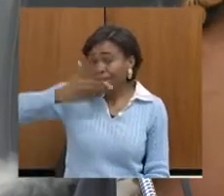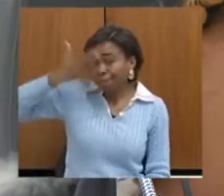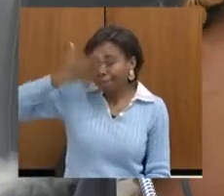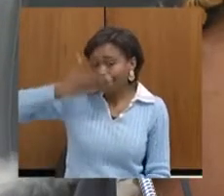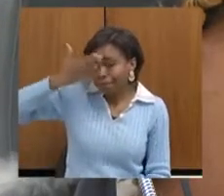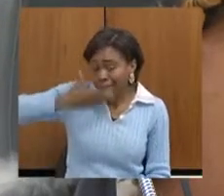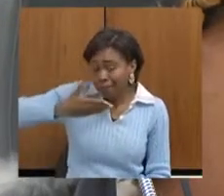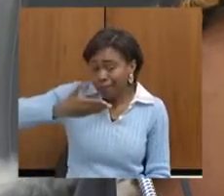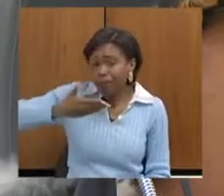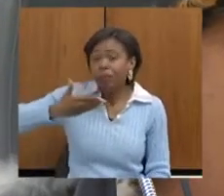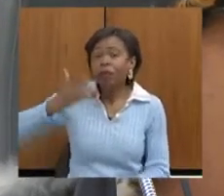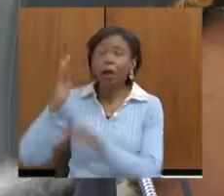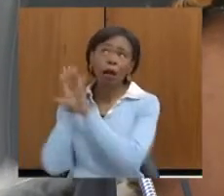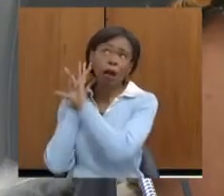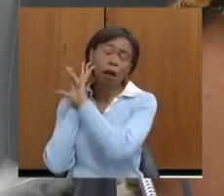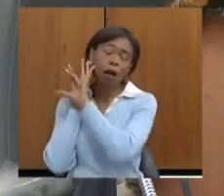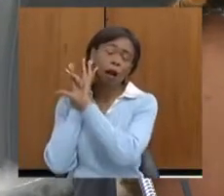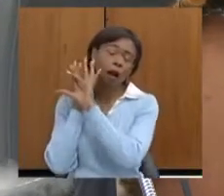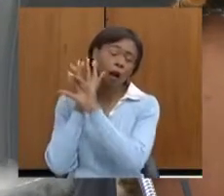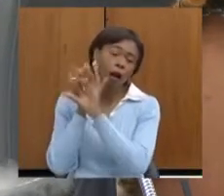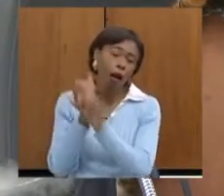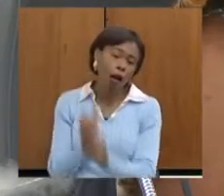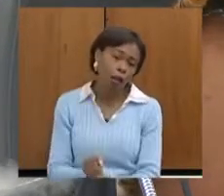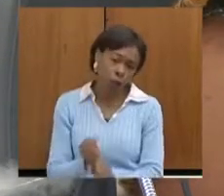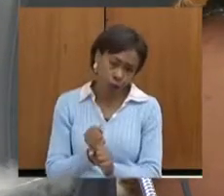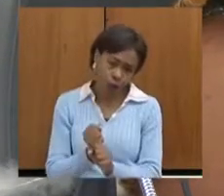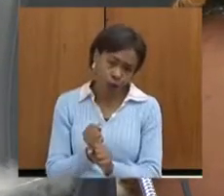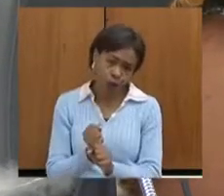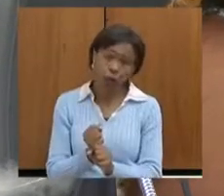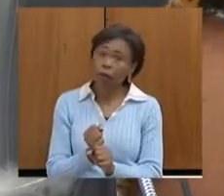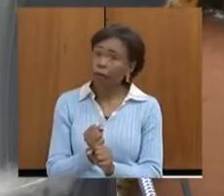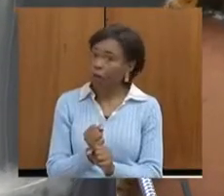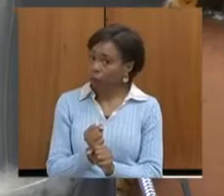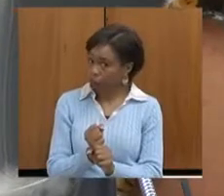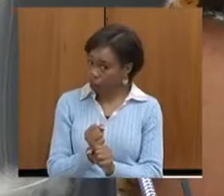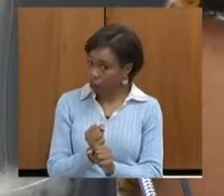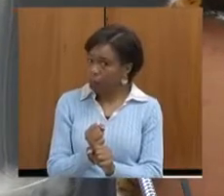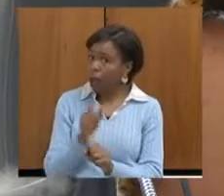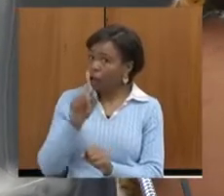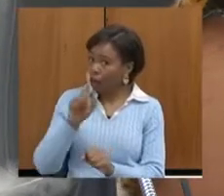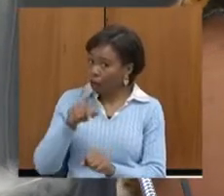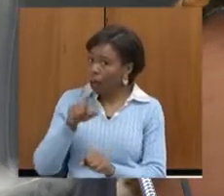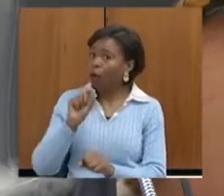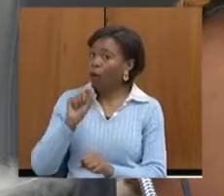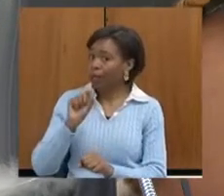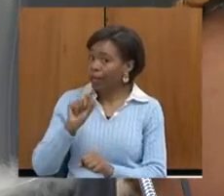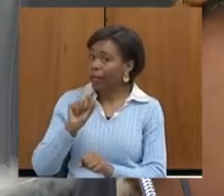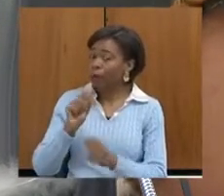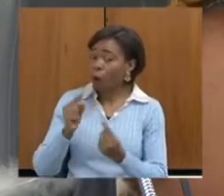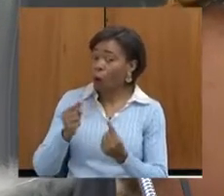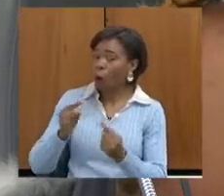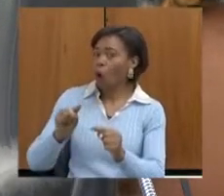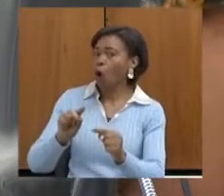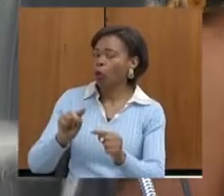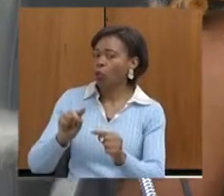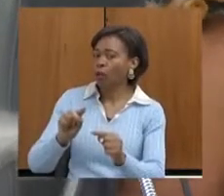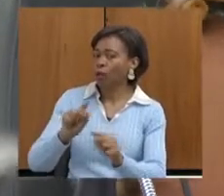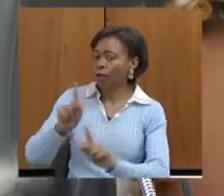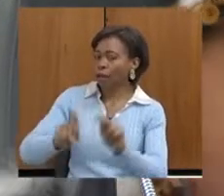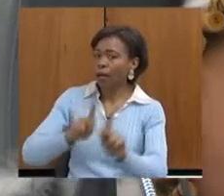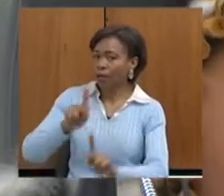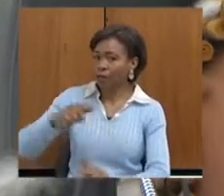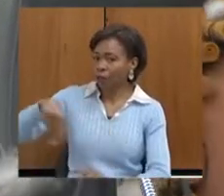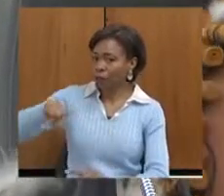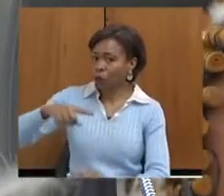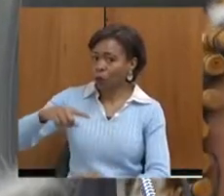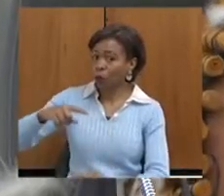durante todo esse processo é essa é uma forma de combater ou atingido a combater o atingido como sujeito político da professora